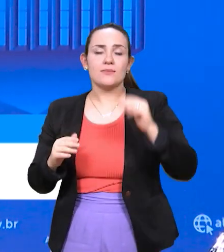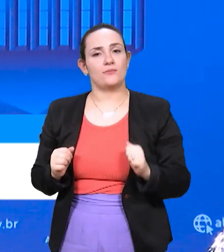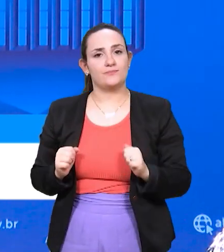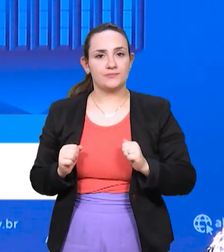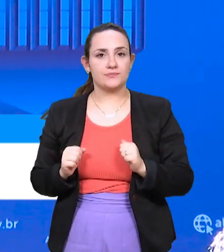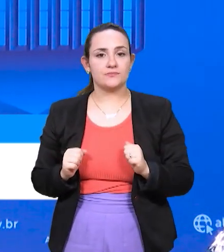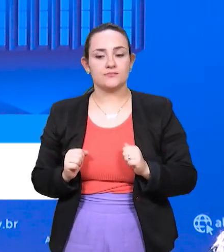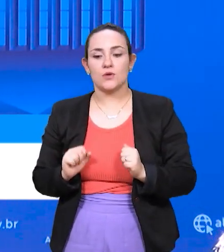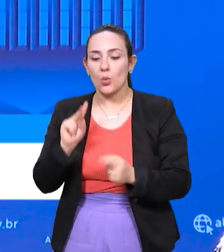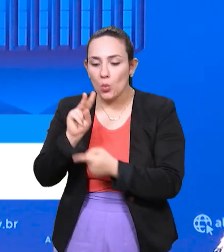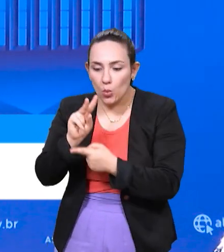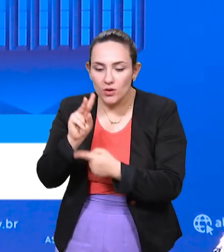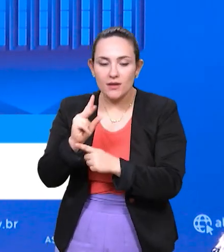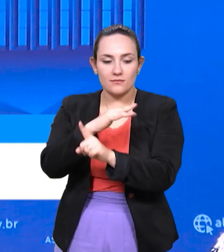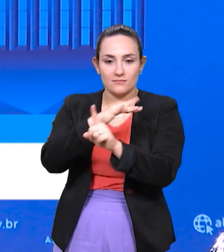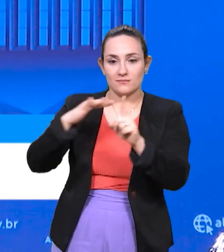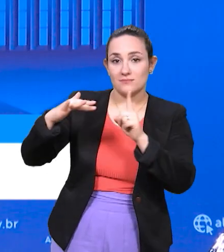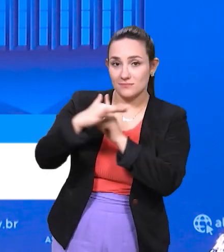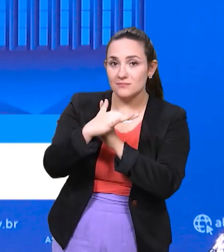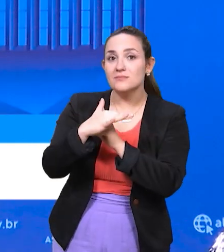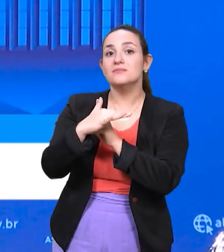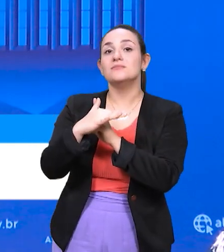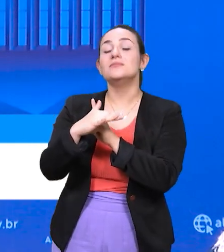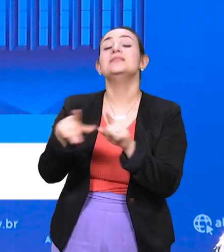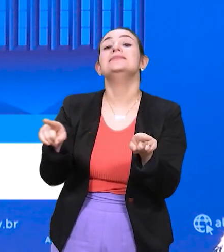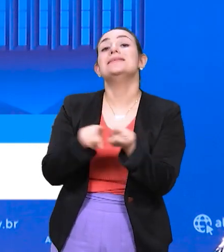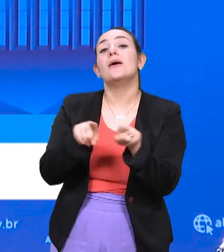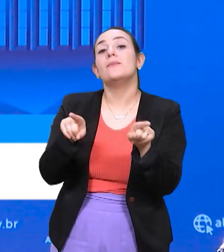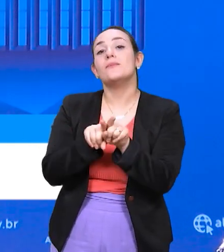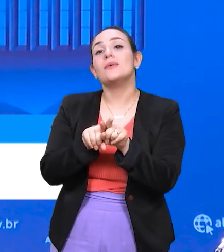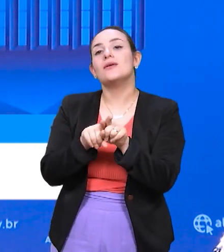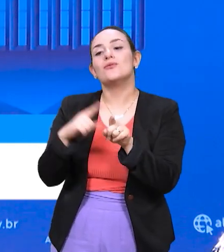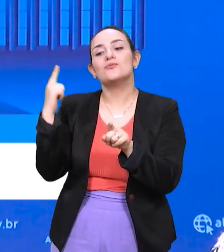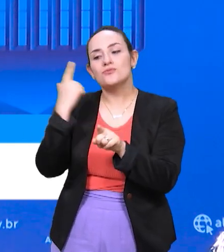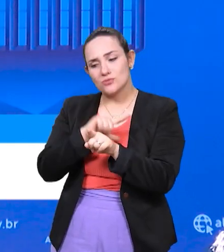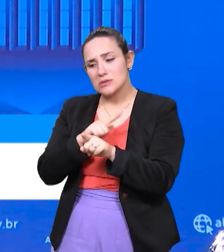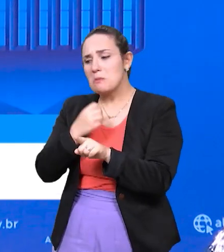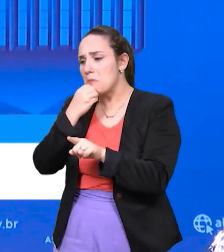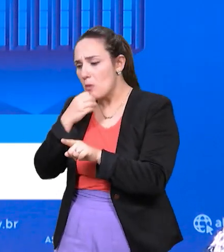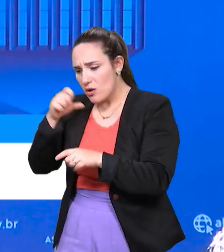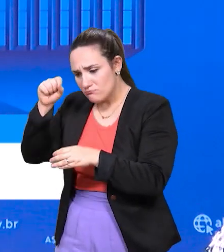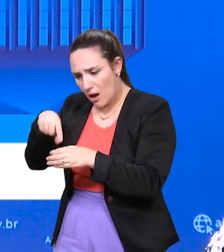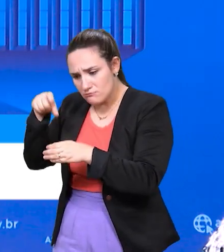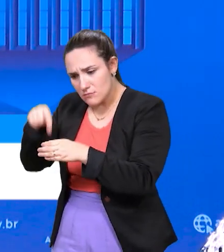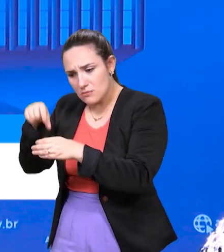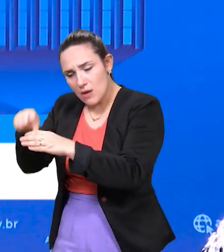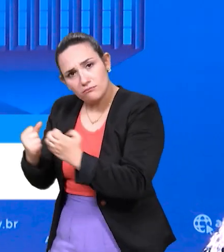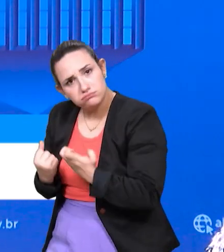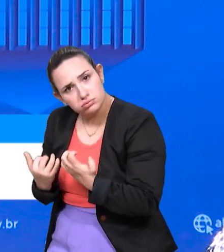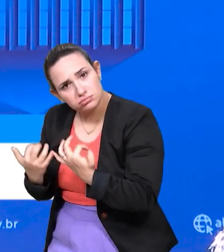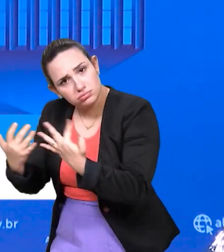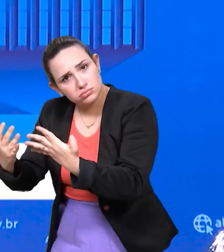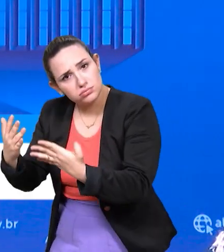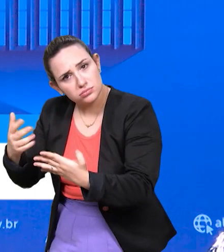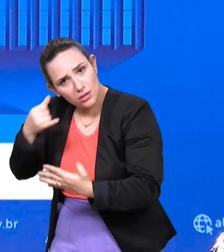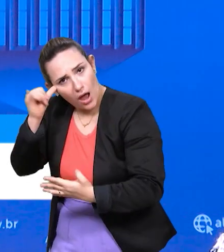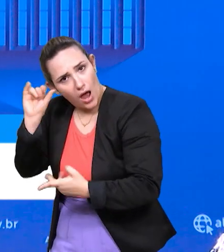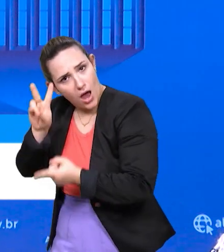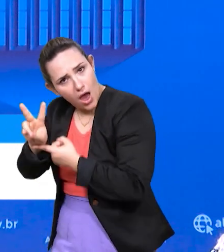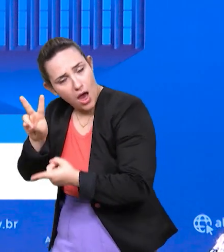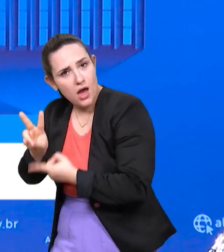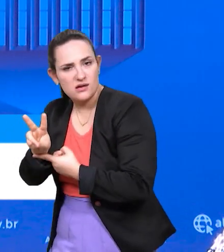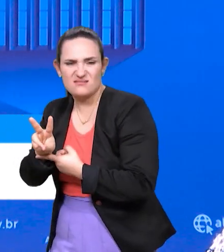como princípio a proteção do meio ambiente, mas também garantir produção, aqueles que produzem no